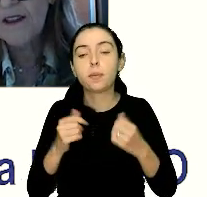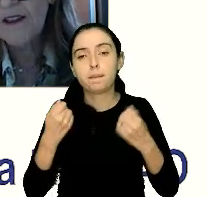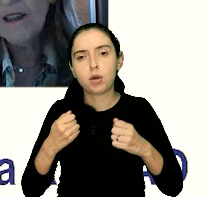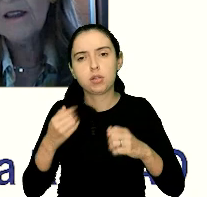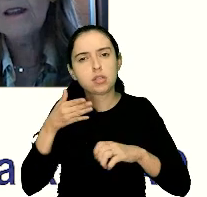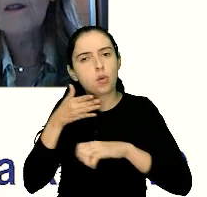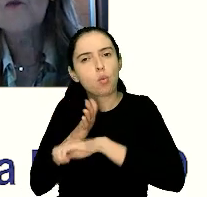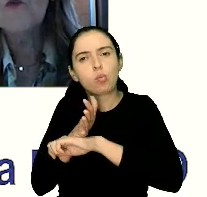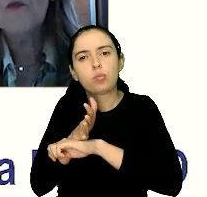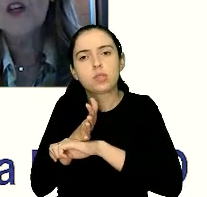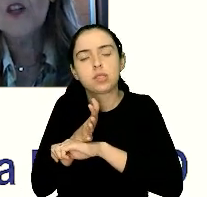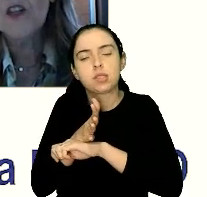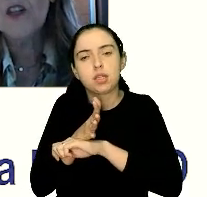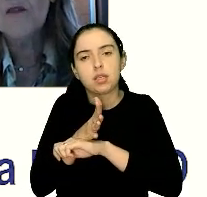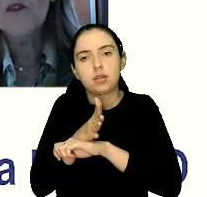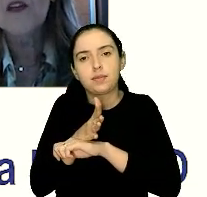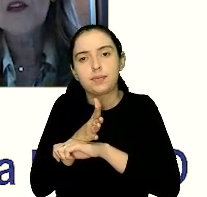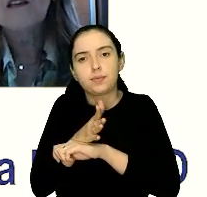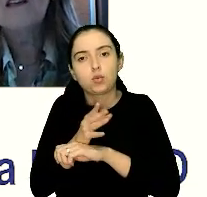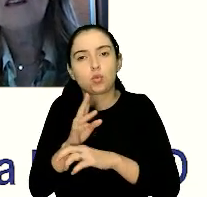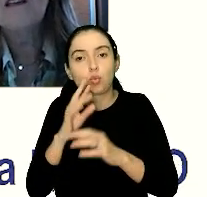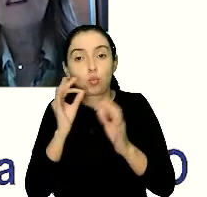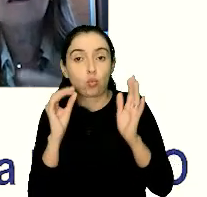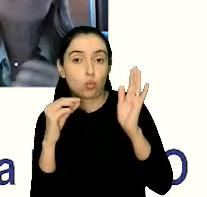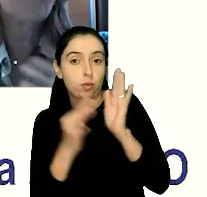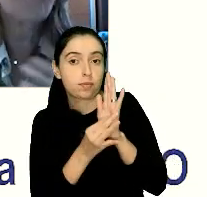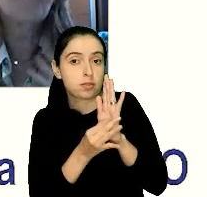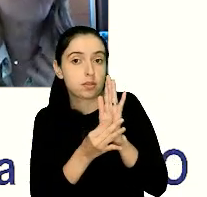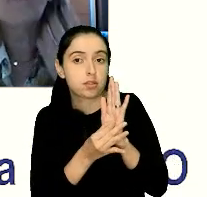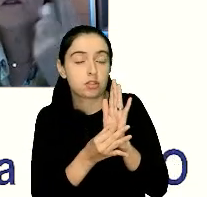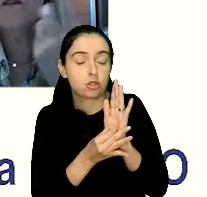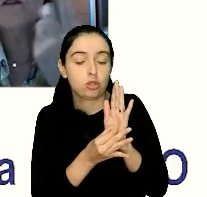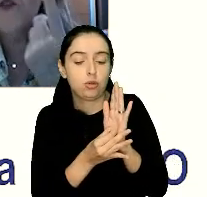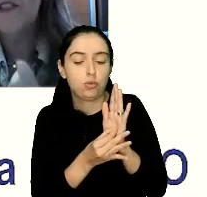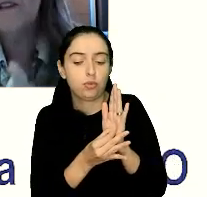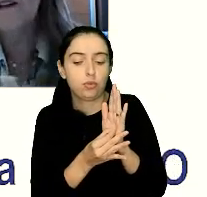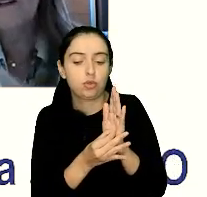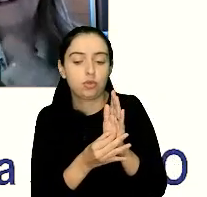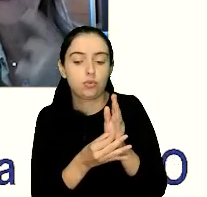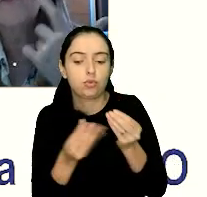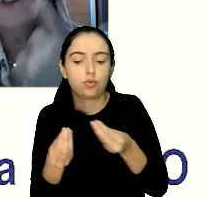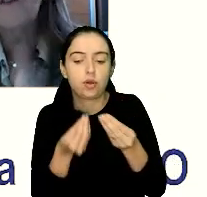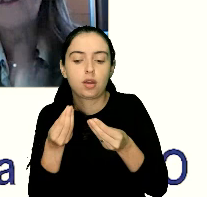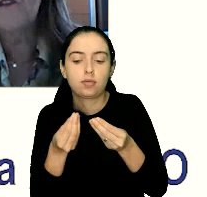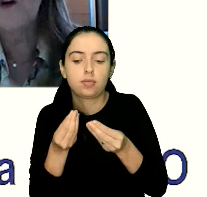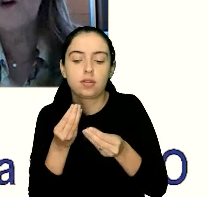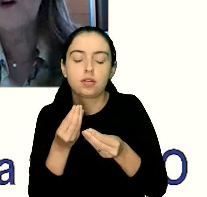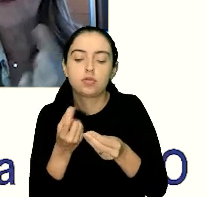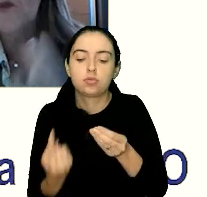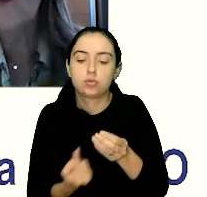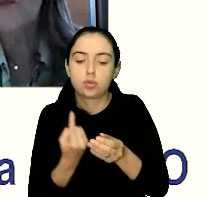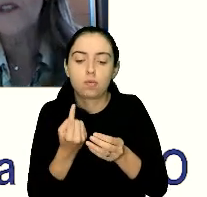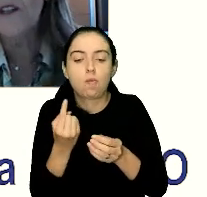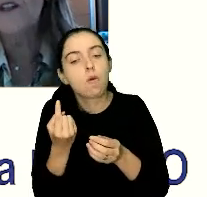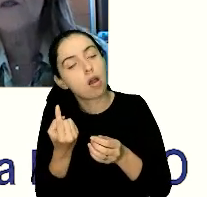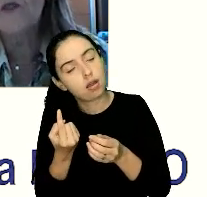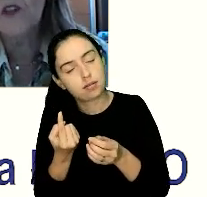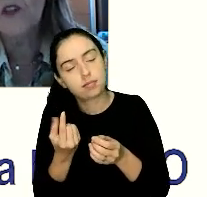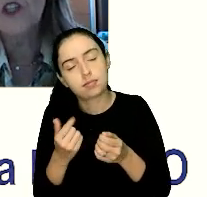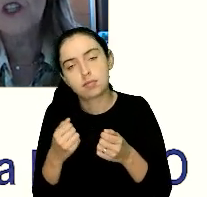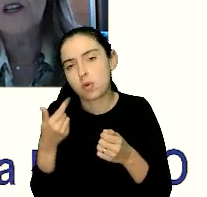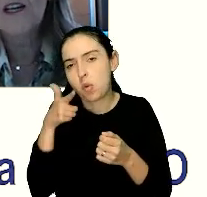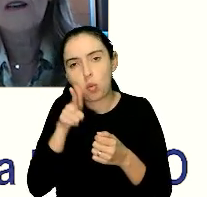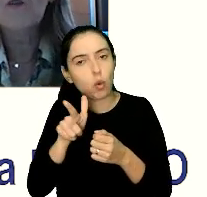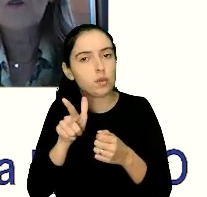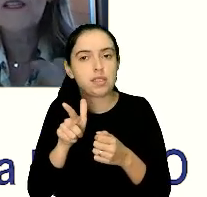atingir, né, os objetivos que, de forma solitária ou individual, nós não